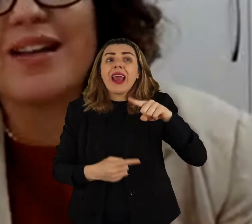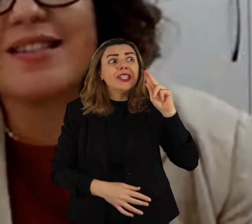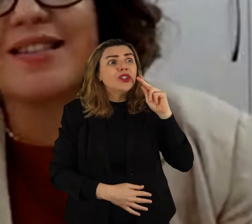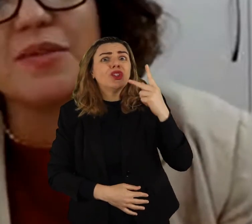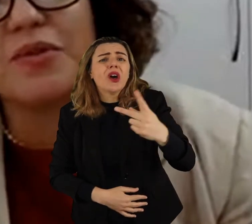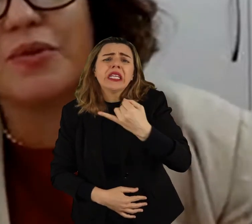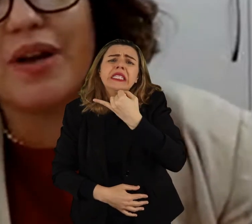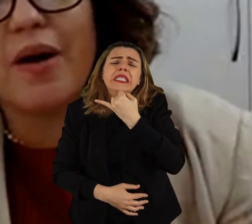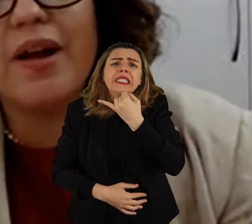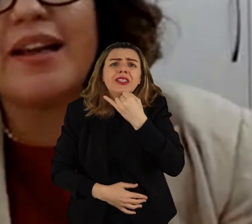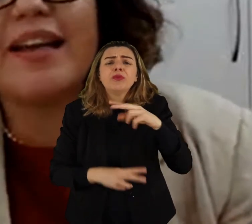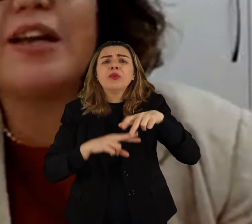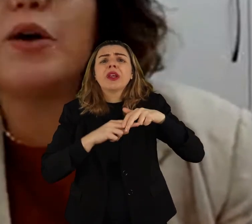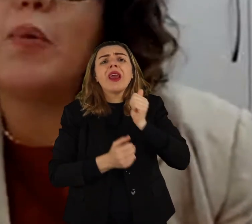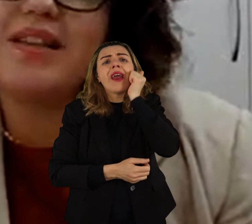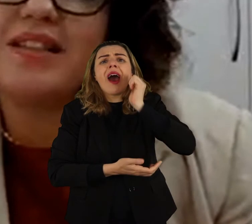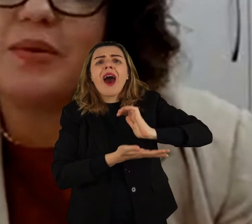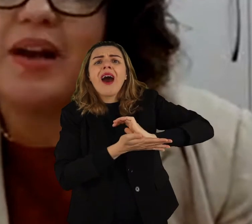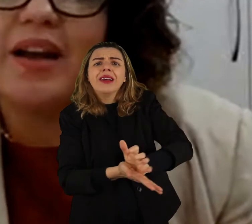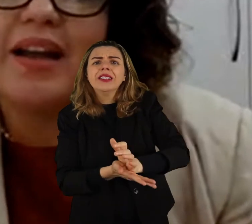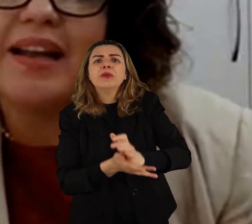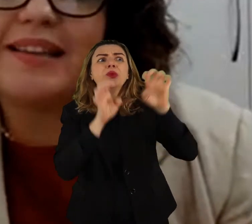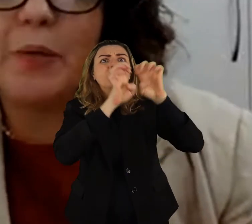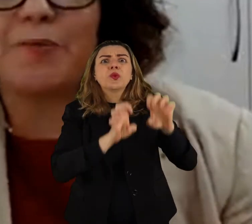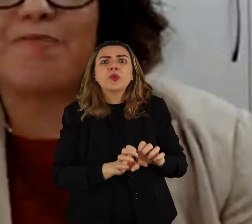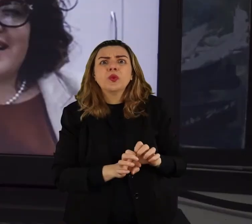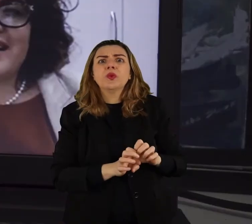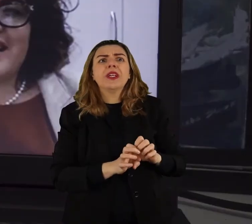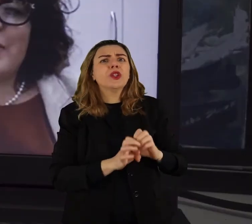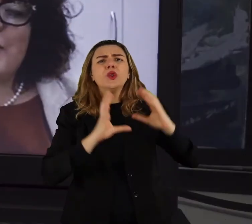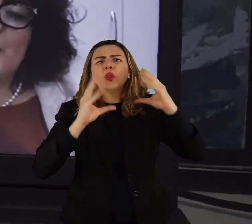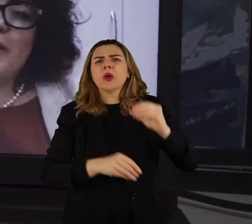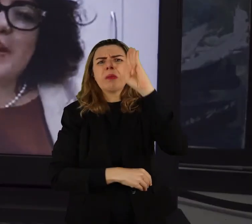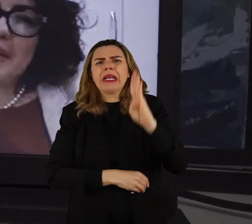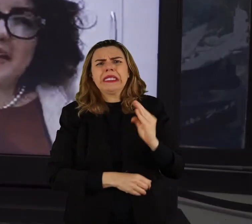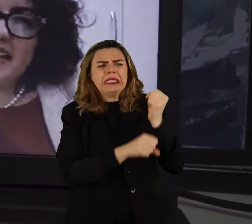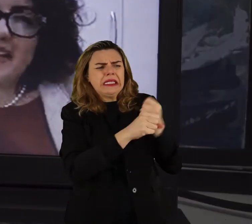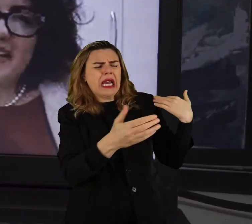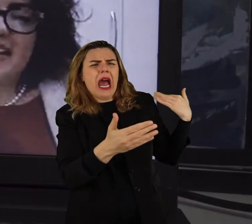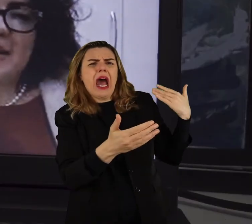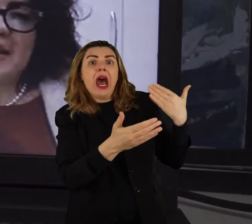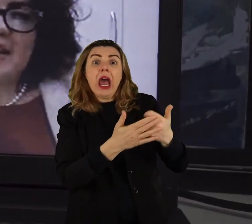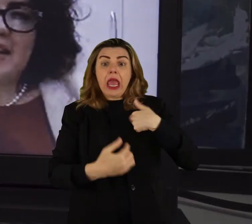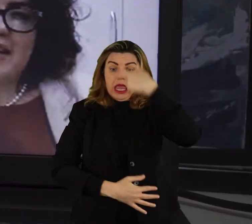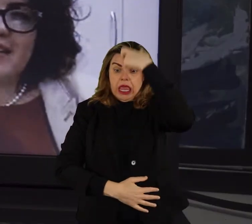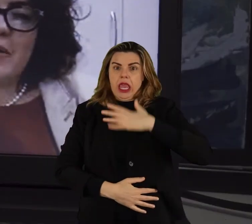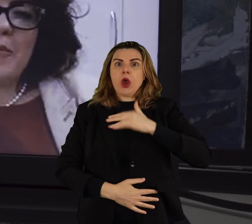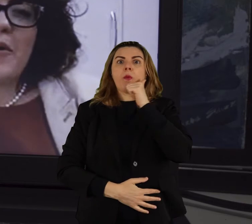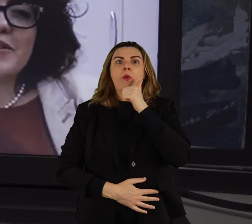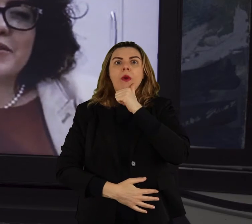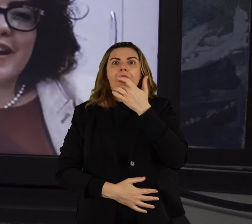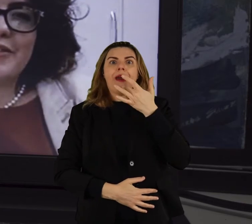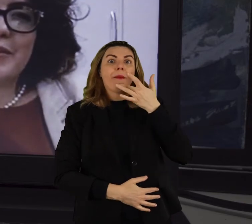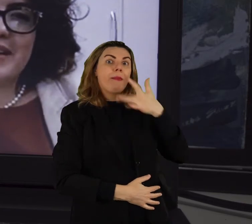de um racismo estrutural que criou o Brasil. Então, eu, como mulher branca, ela tem cabelos crespos e rosto